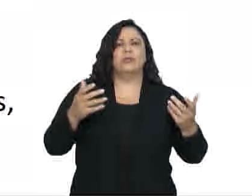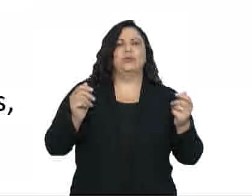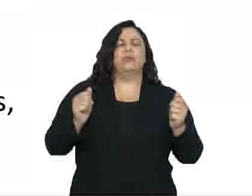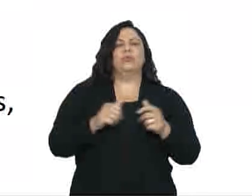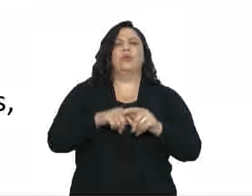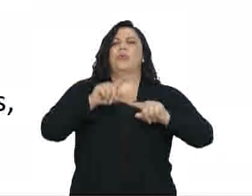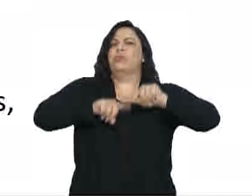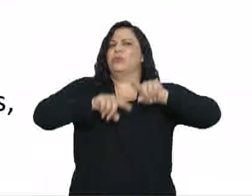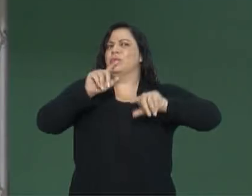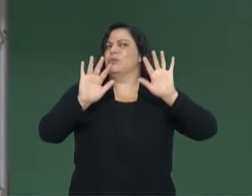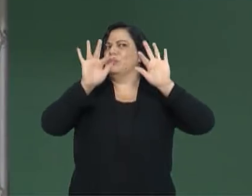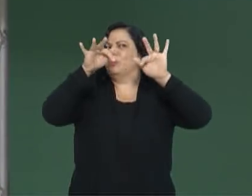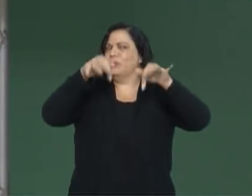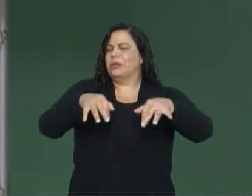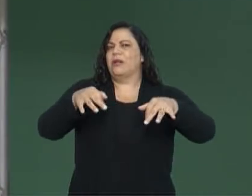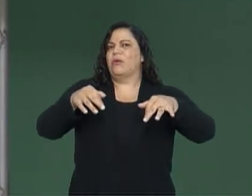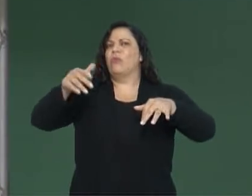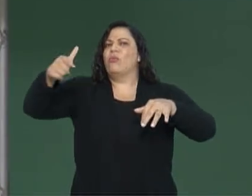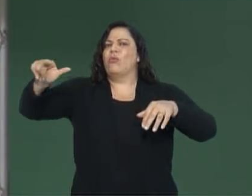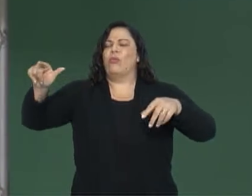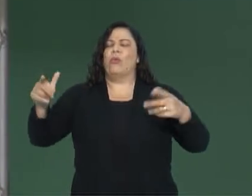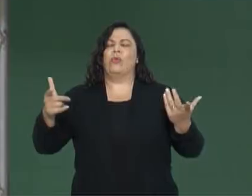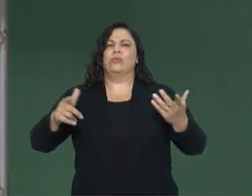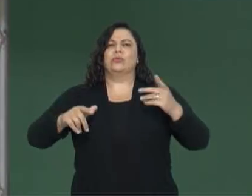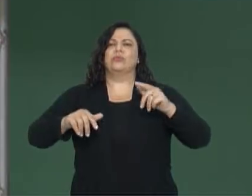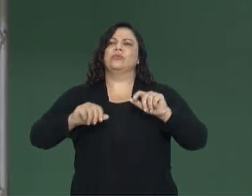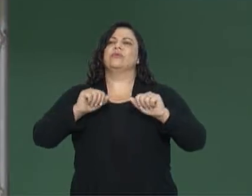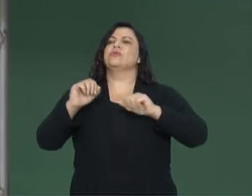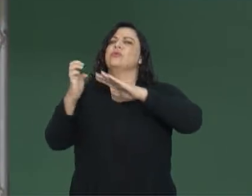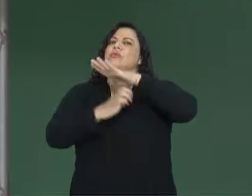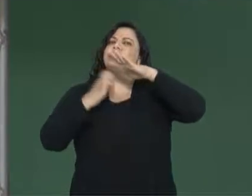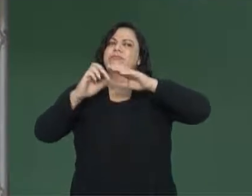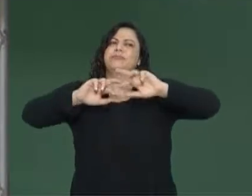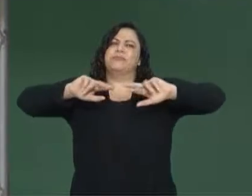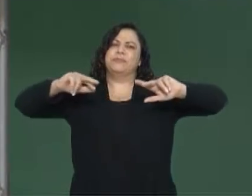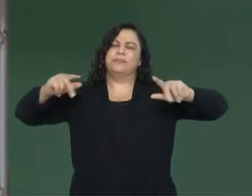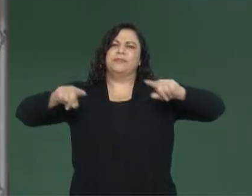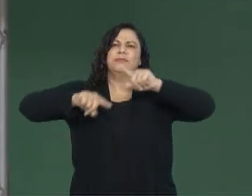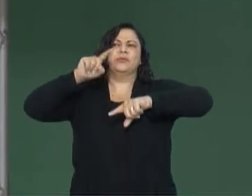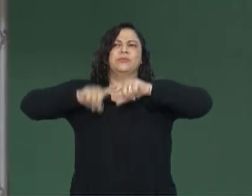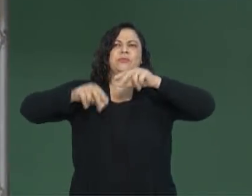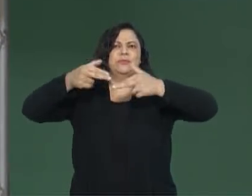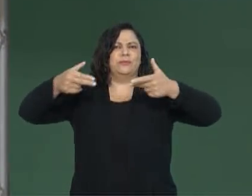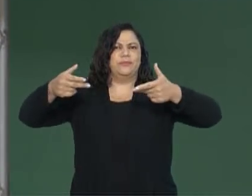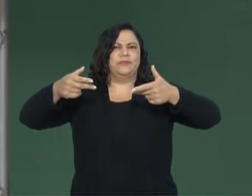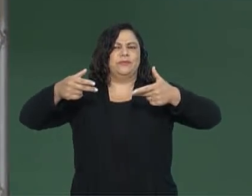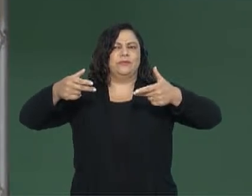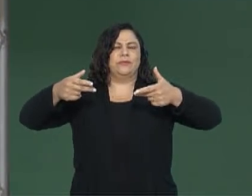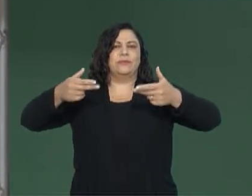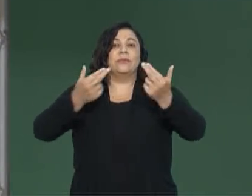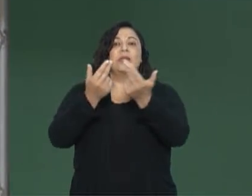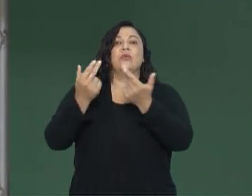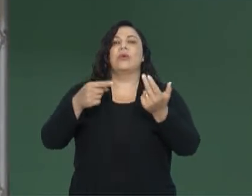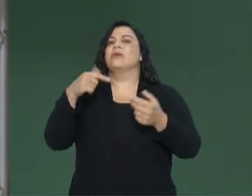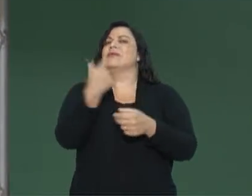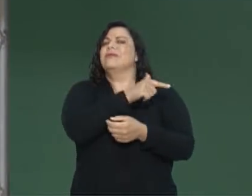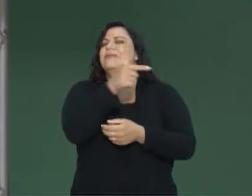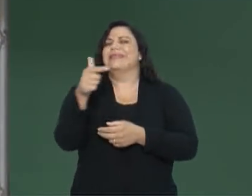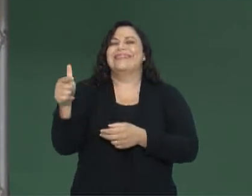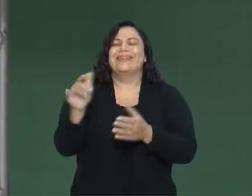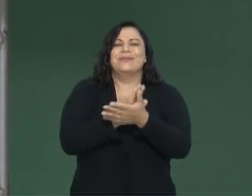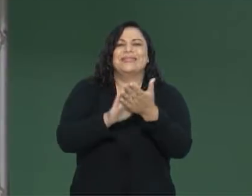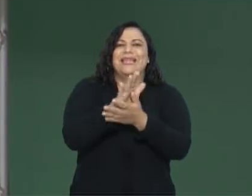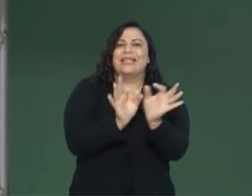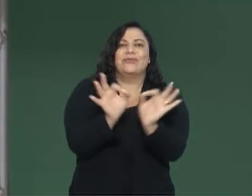organização tornou os produtos mais competitivos? Nós não temos organização na América Latina?